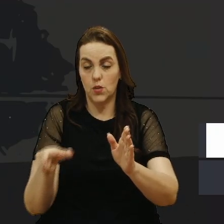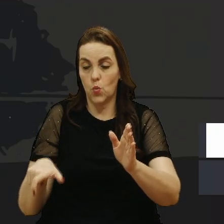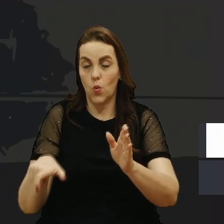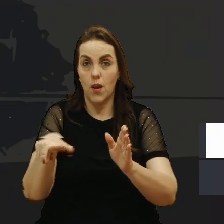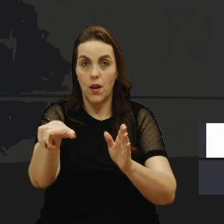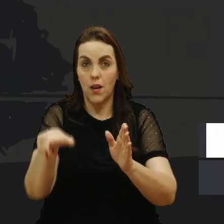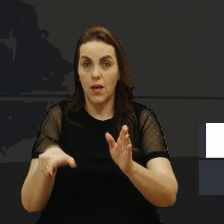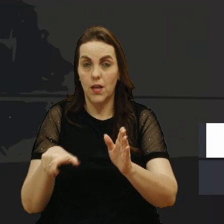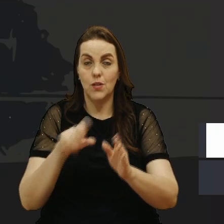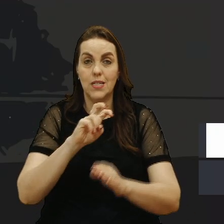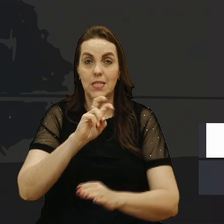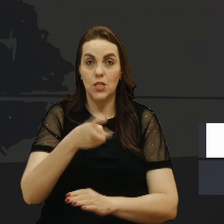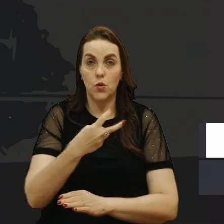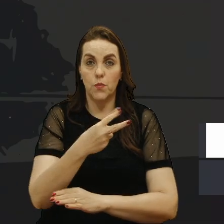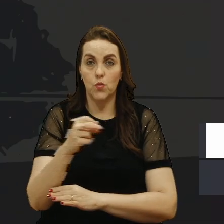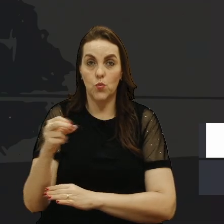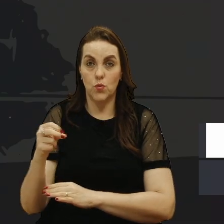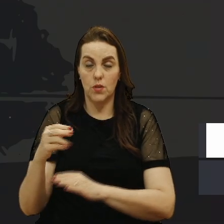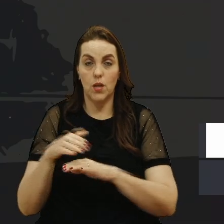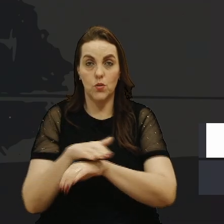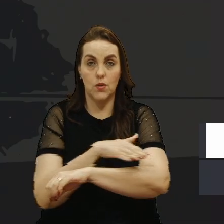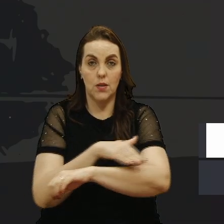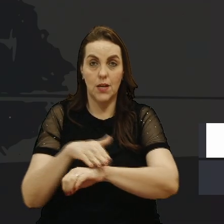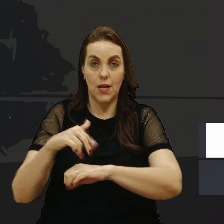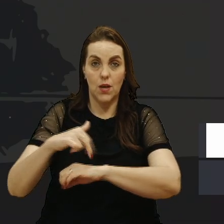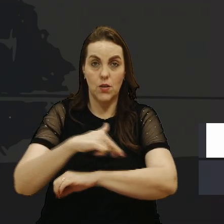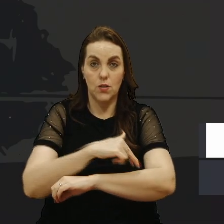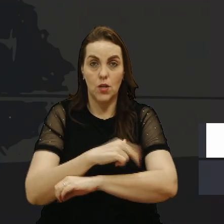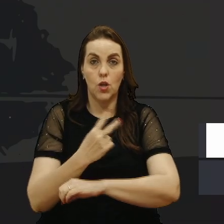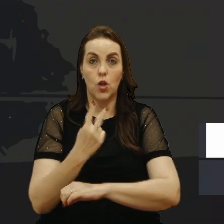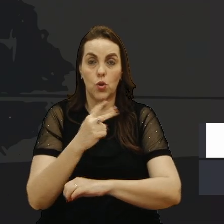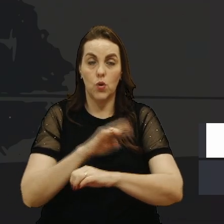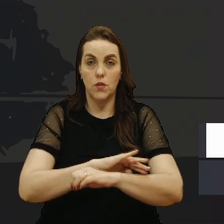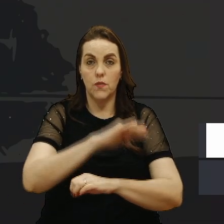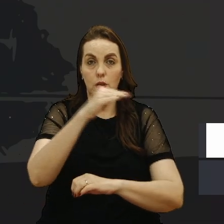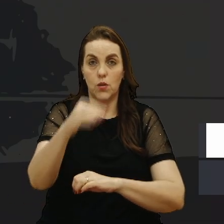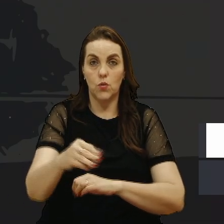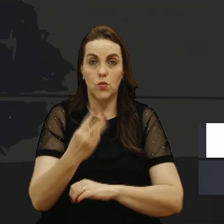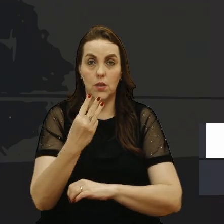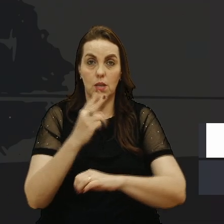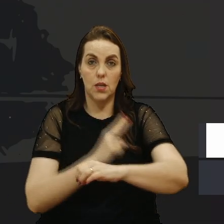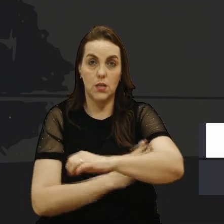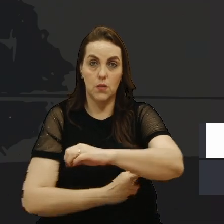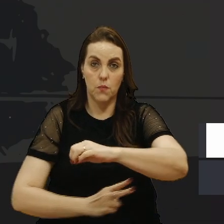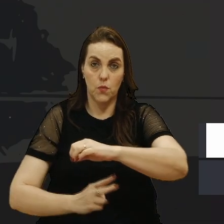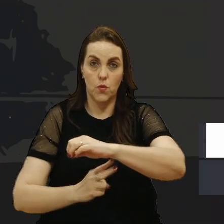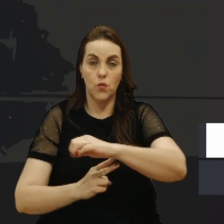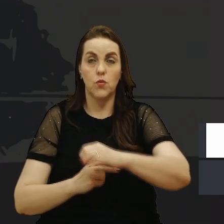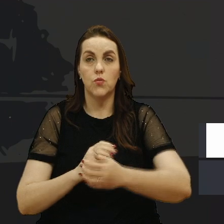5.200 metros de calçadas, 2 viadutos, uma ponte, 3 passarelas, 8 pontos de ônibus e 9 interseções.